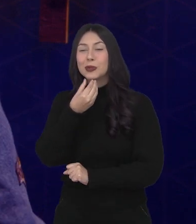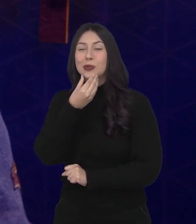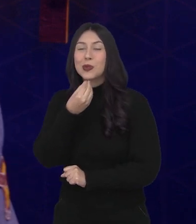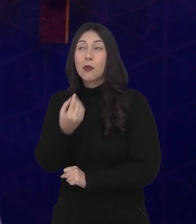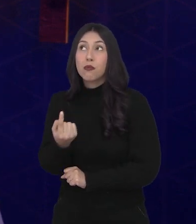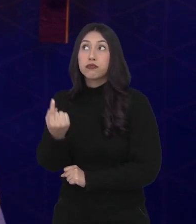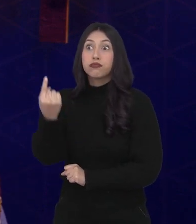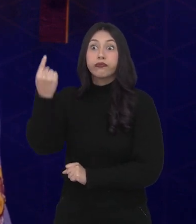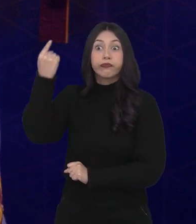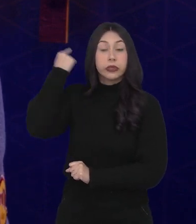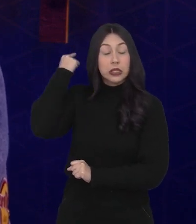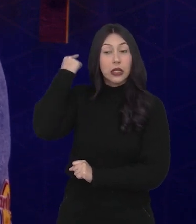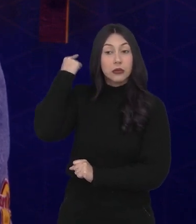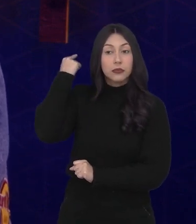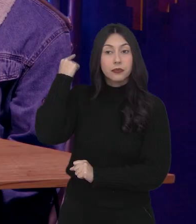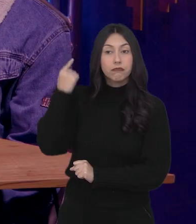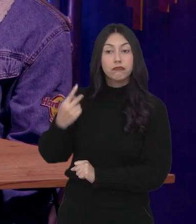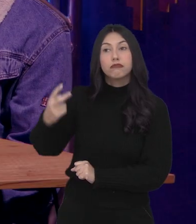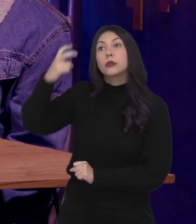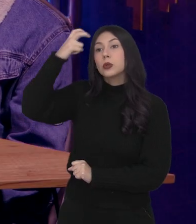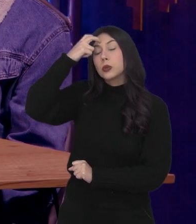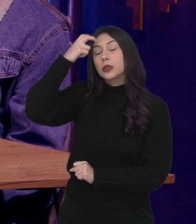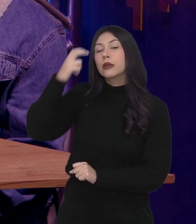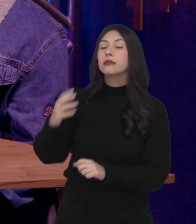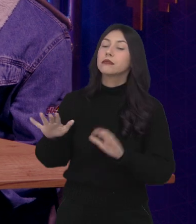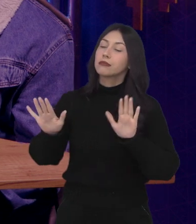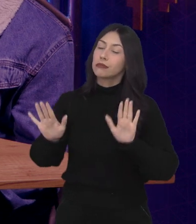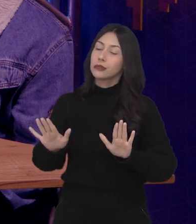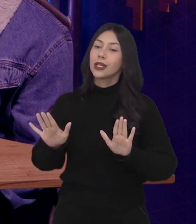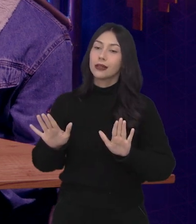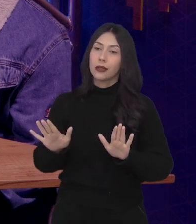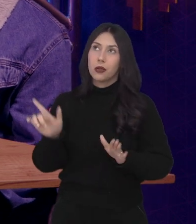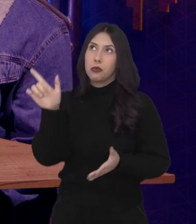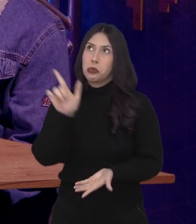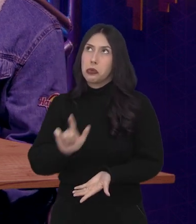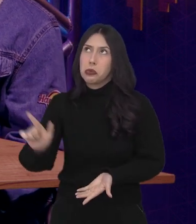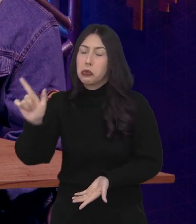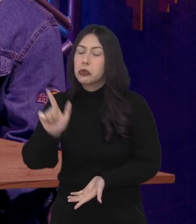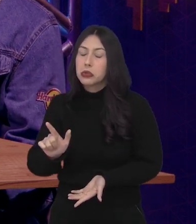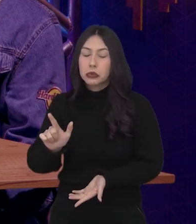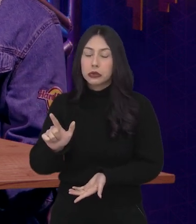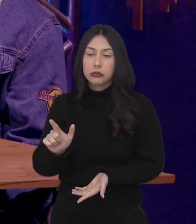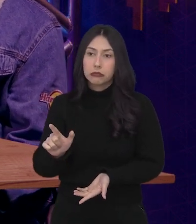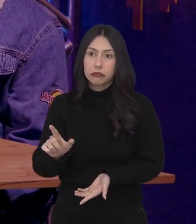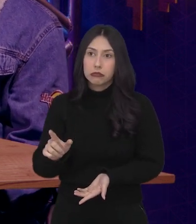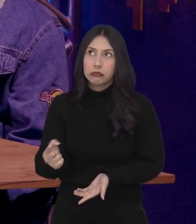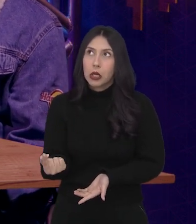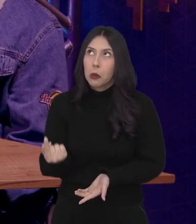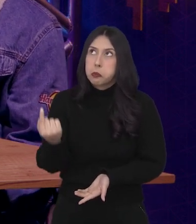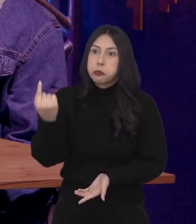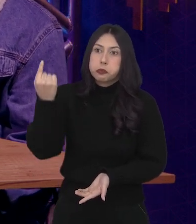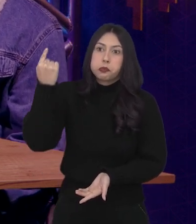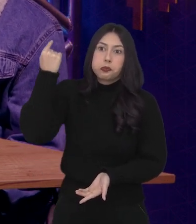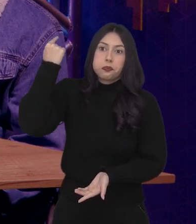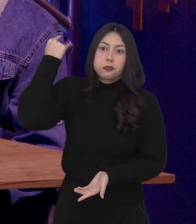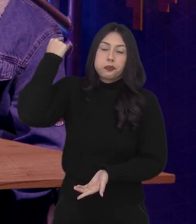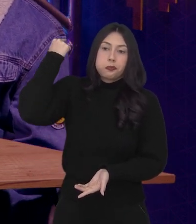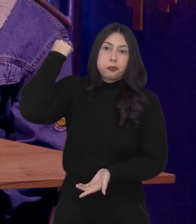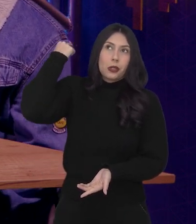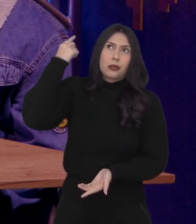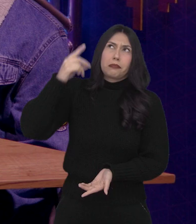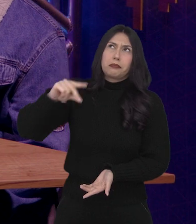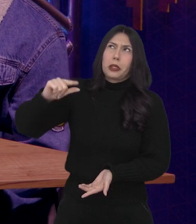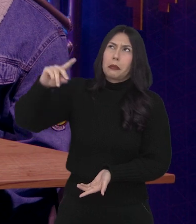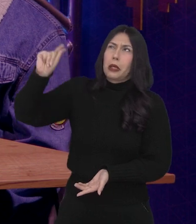né, daquela cultura. Mas é lógico que naquela época, né, num momento